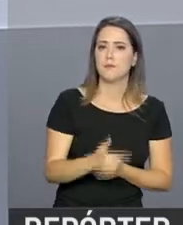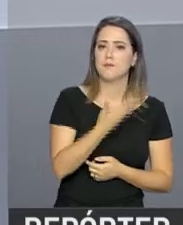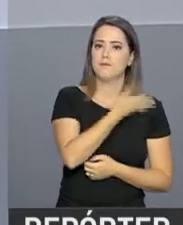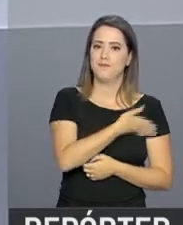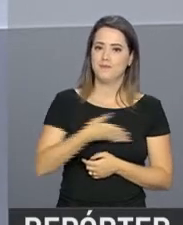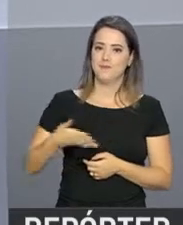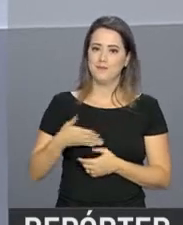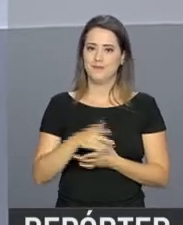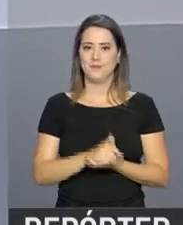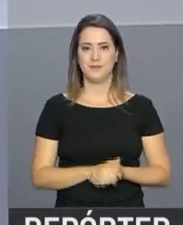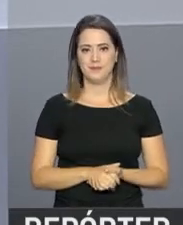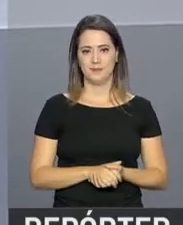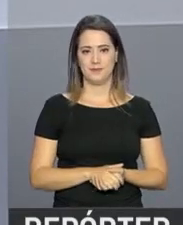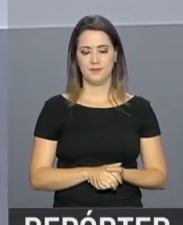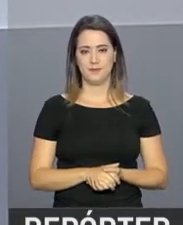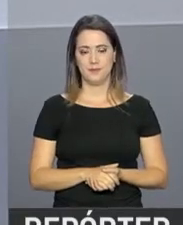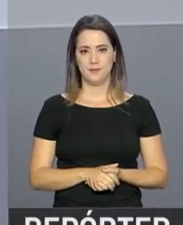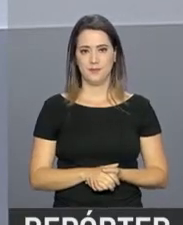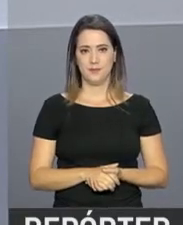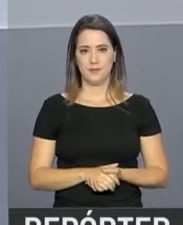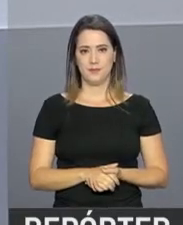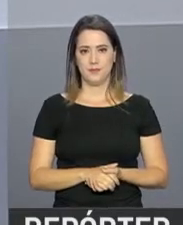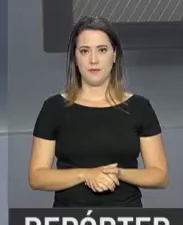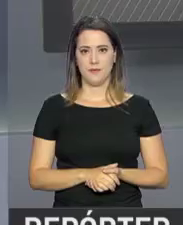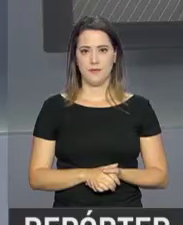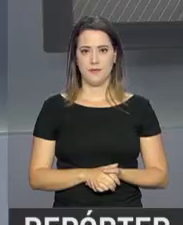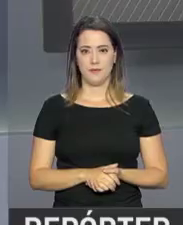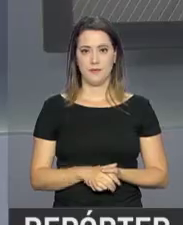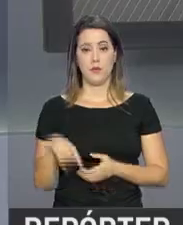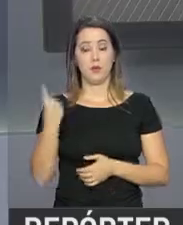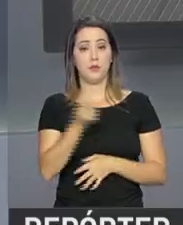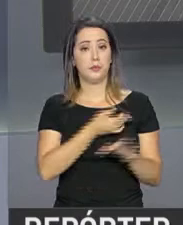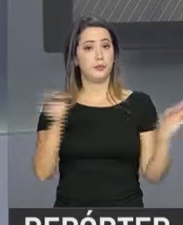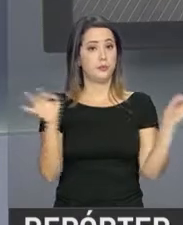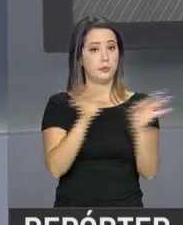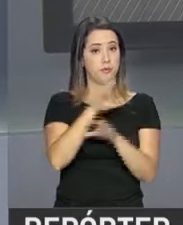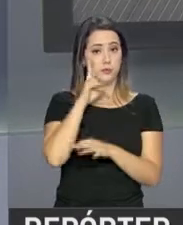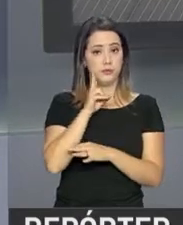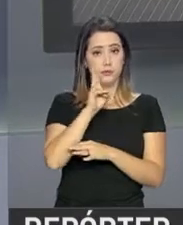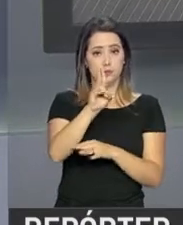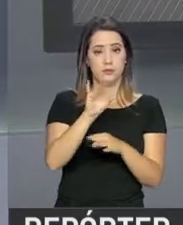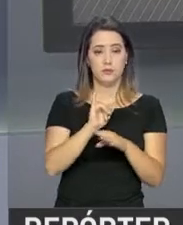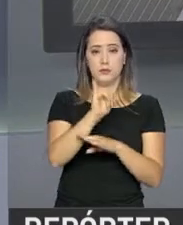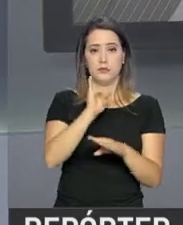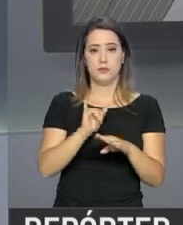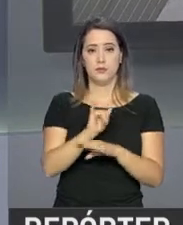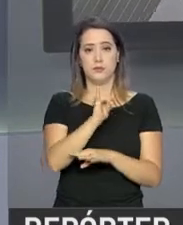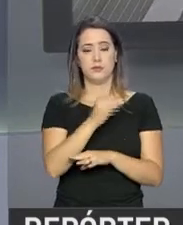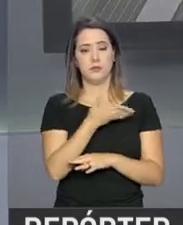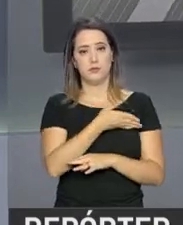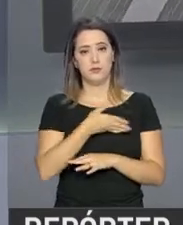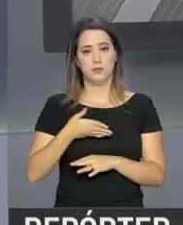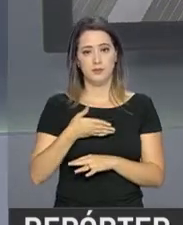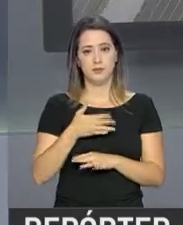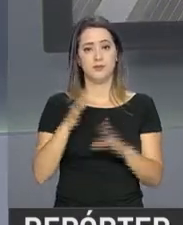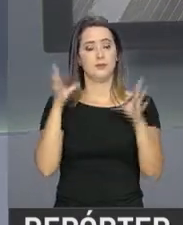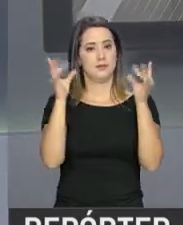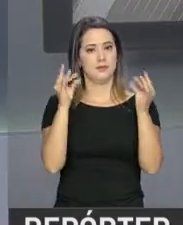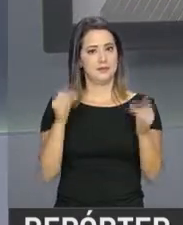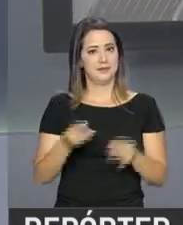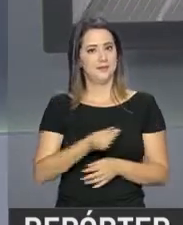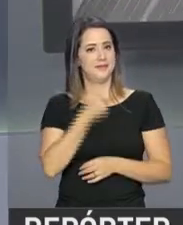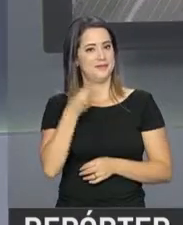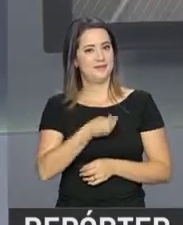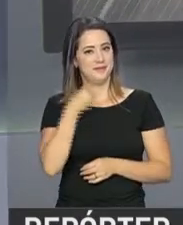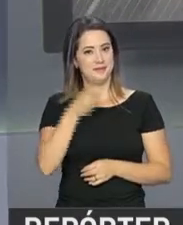conferida no endereço que aparece aí na sua tela e nós ficamos por aqui você pode rever as reportagens no youtube ea nossa